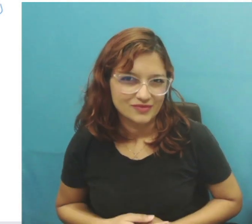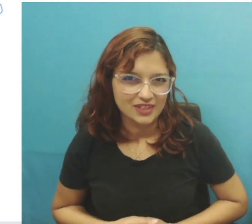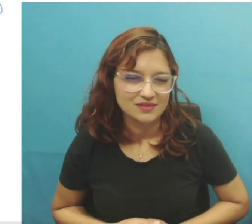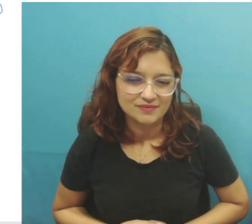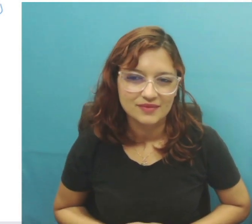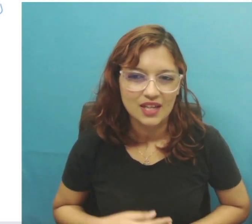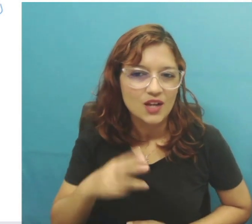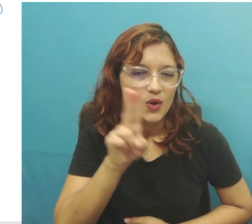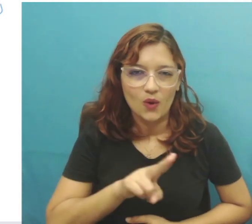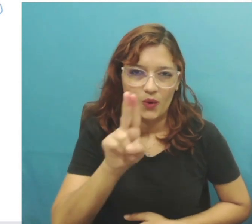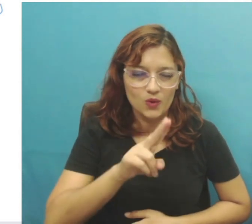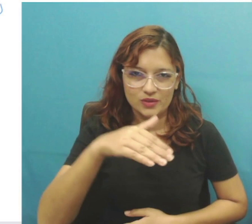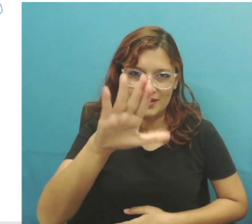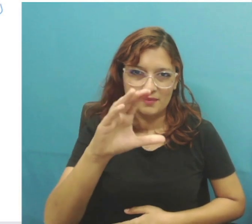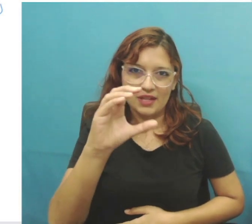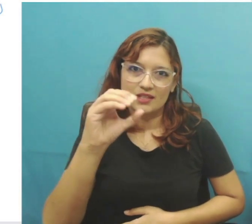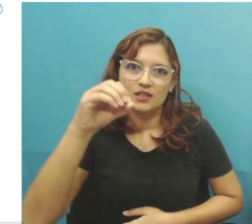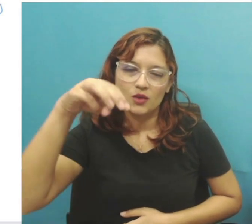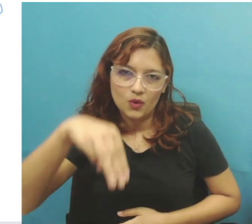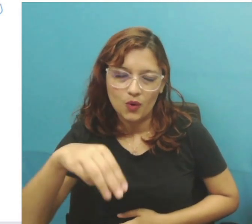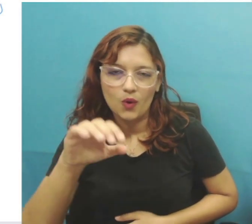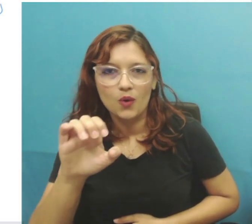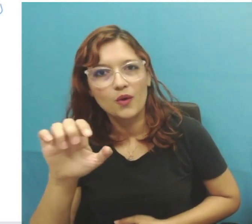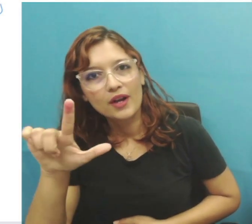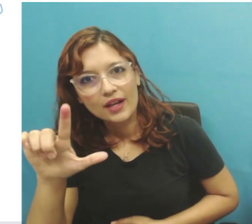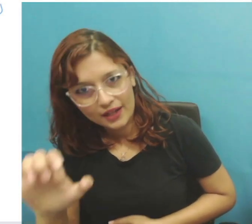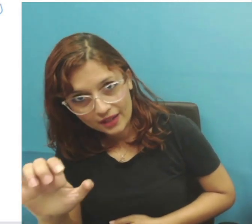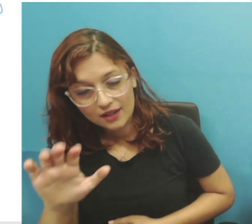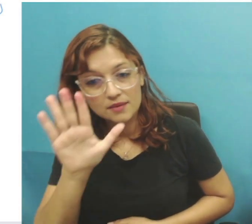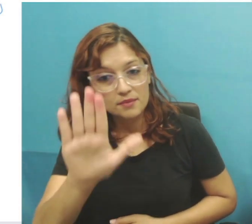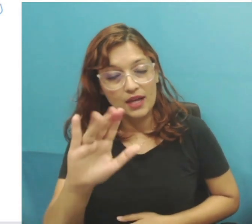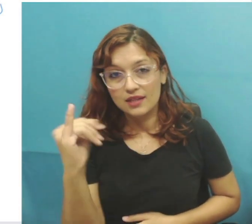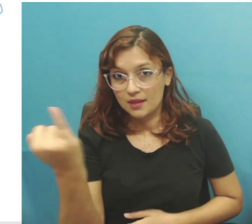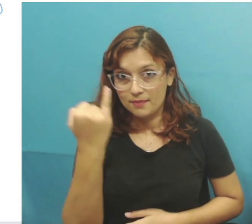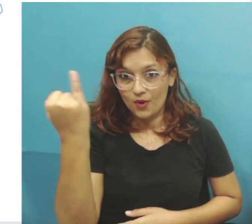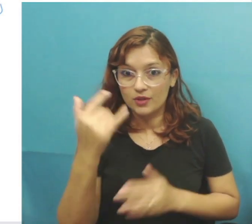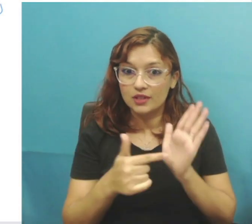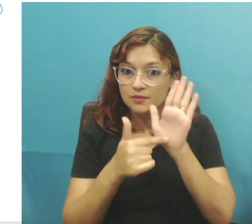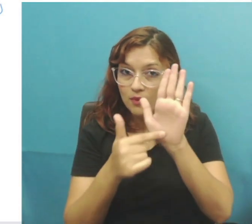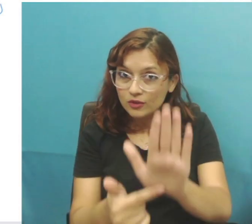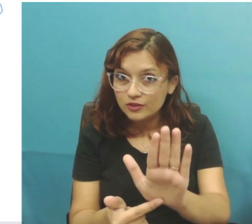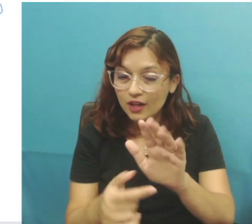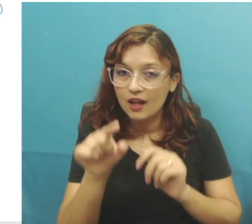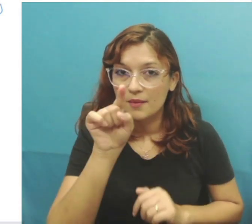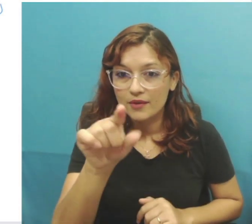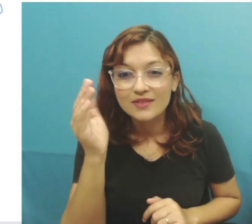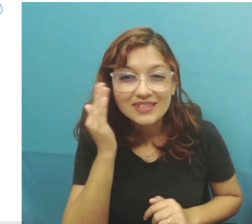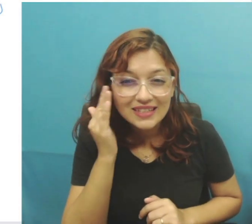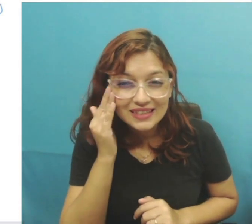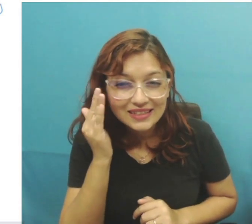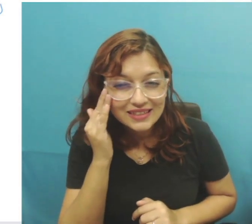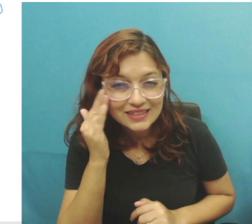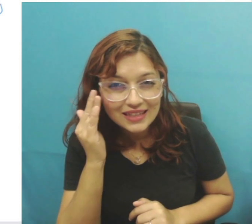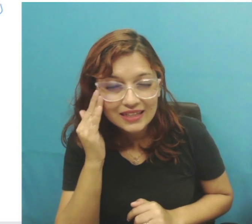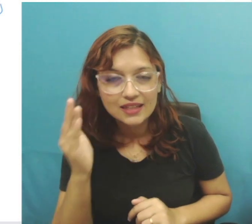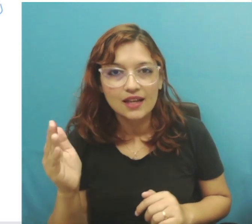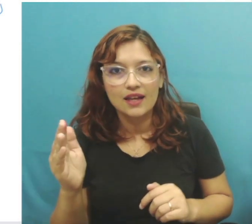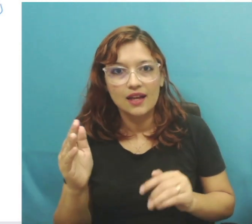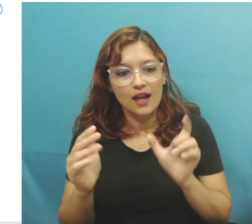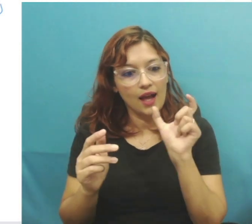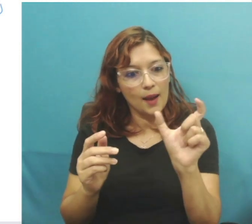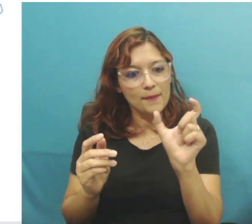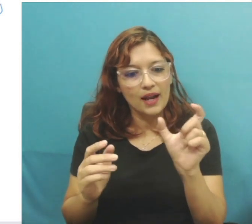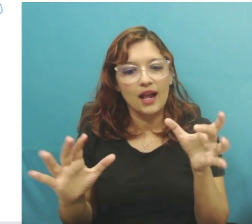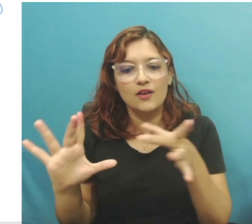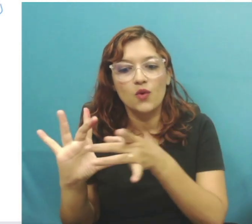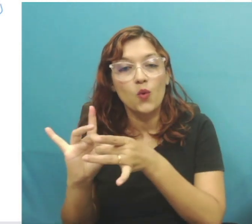Não é um costume a gente usar essa palavra. A gente usa mais a expressão com ele.